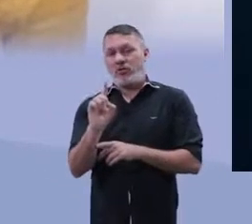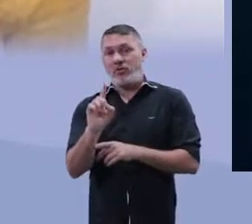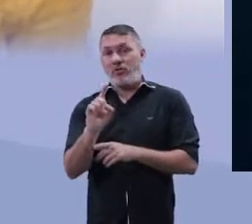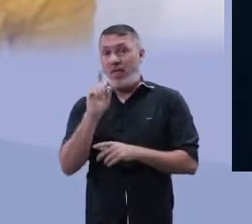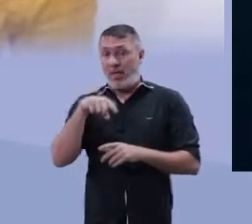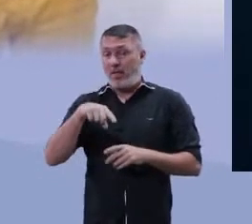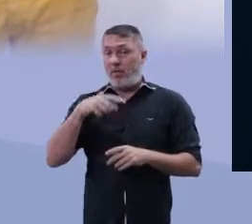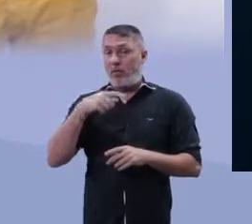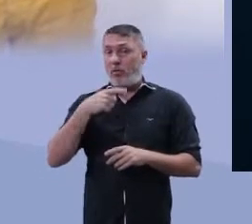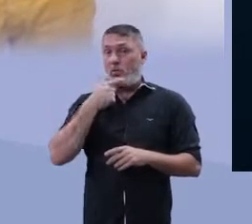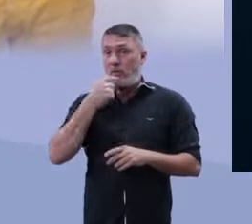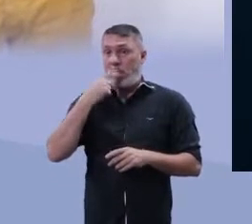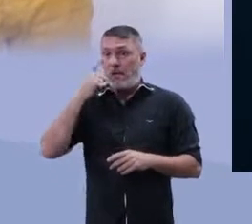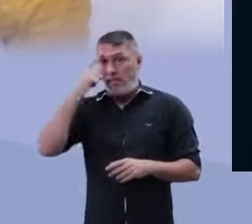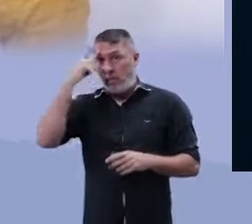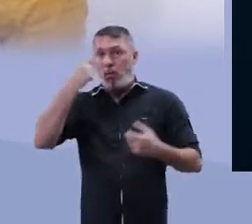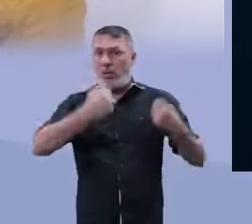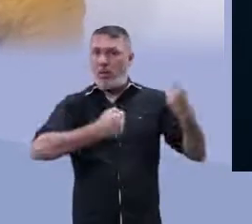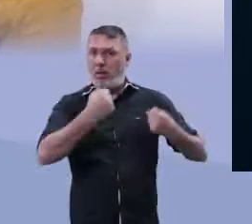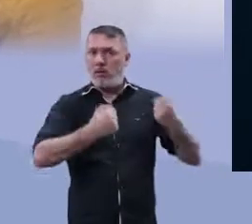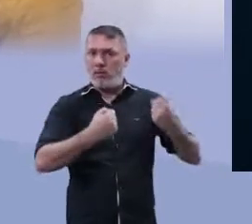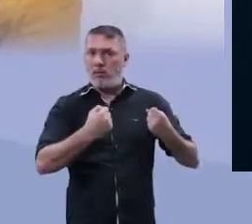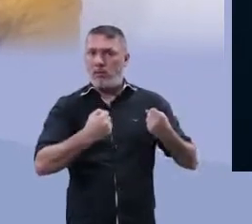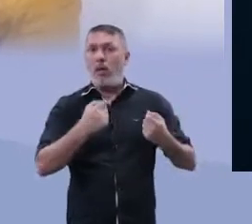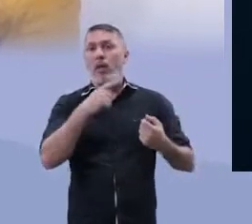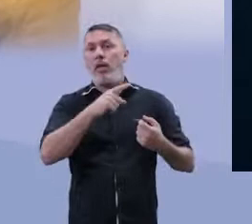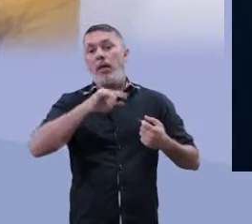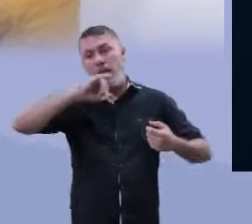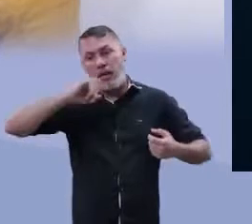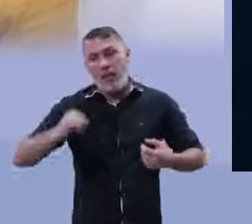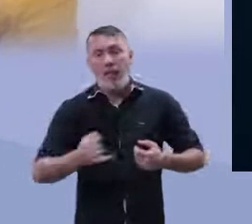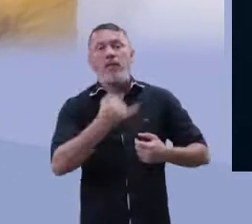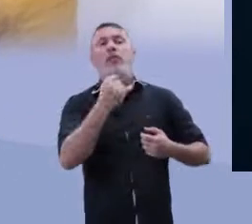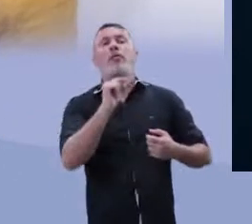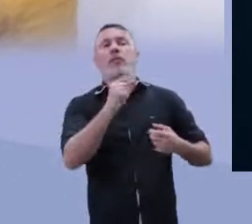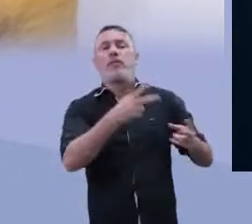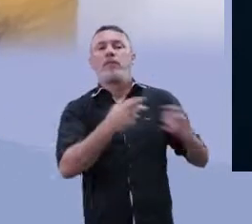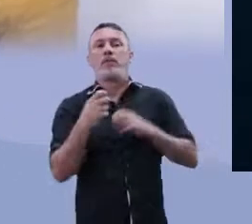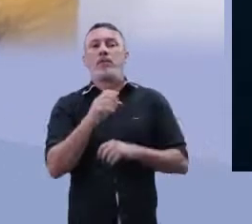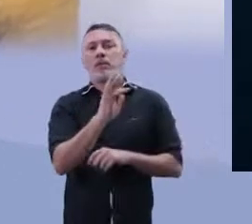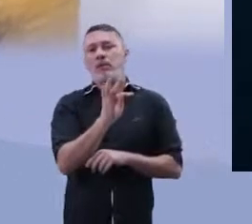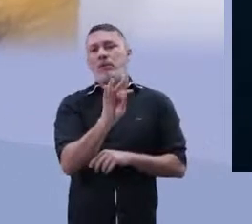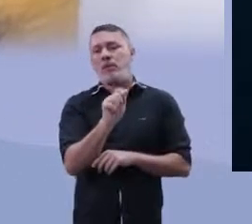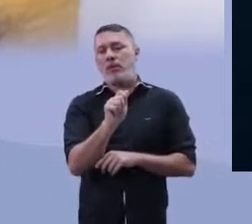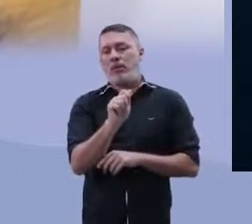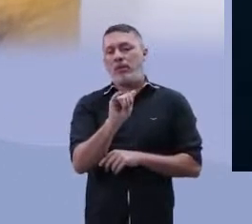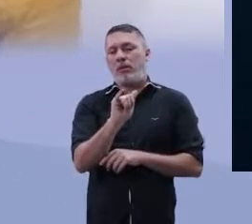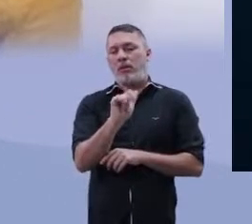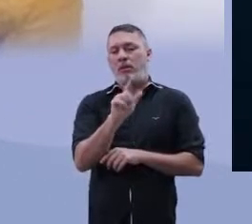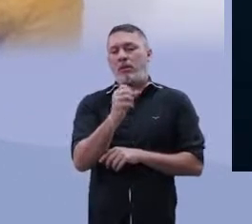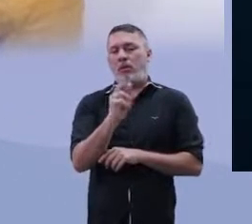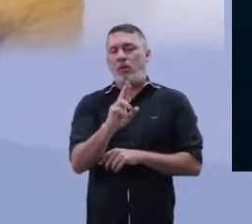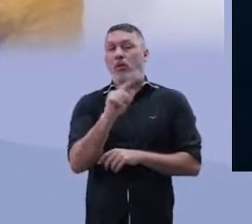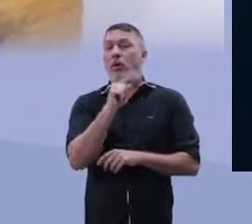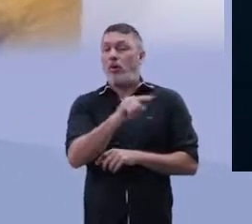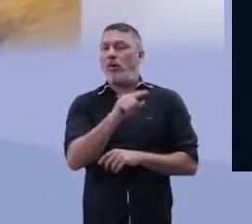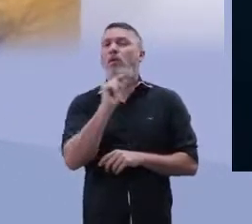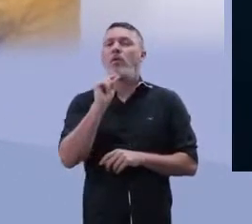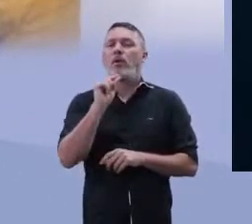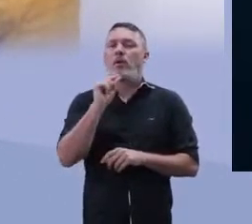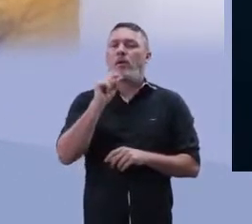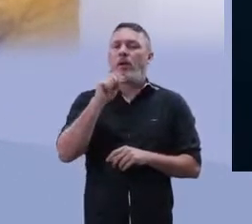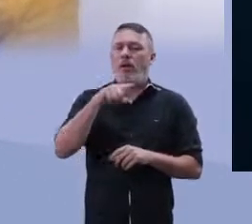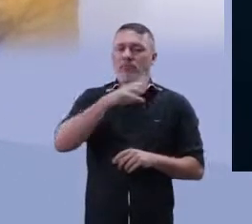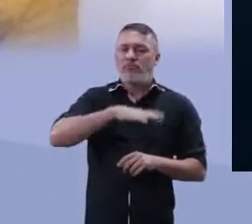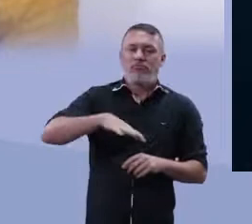ele acabou, vamos dizer assim, fazendo uso das ideias de Taylor. Né? O Frederick Taylor, ele, na realidade, não era um